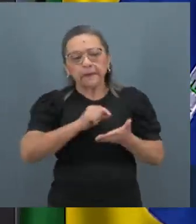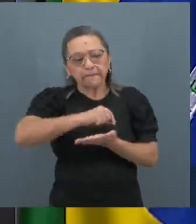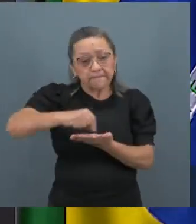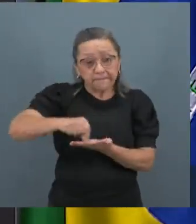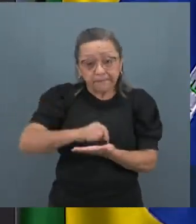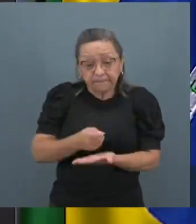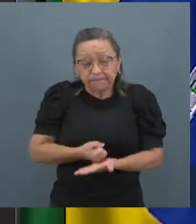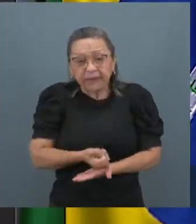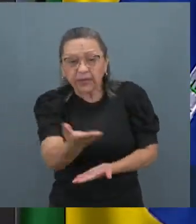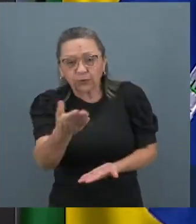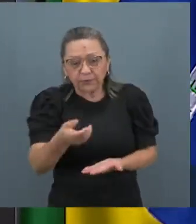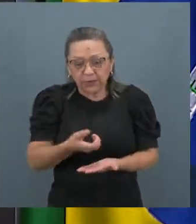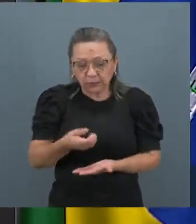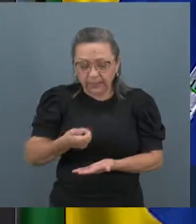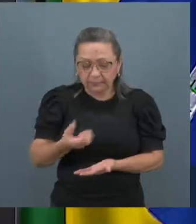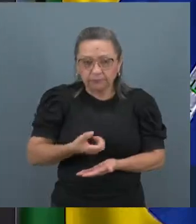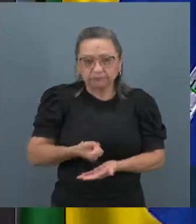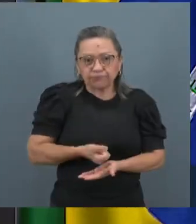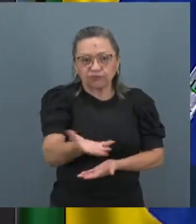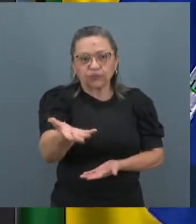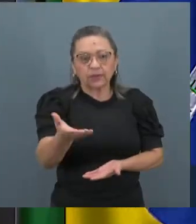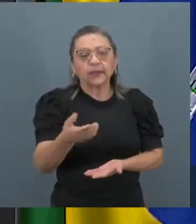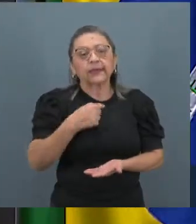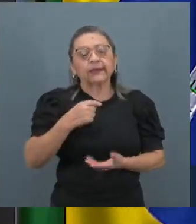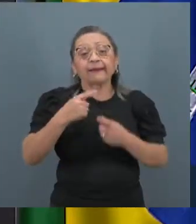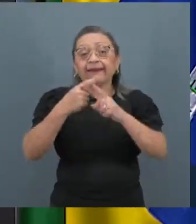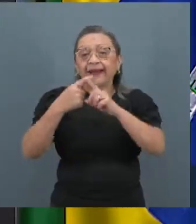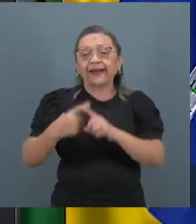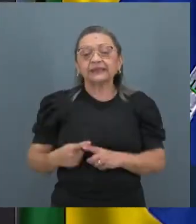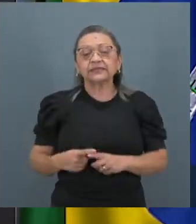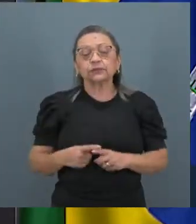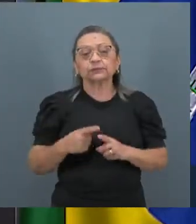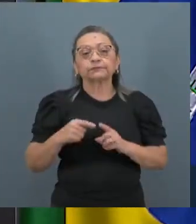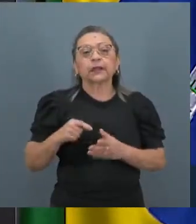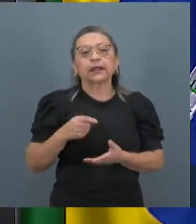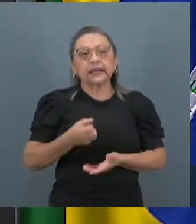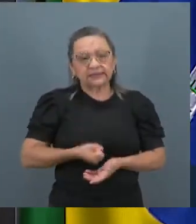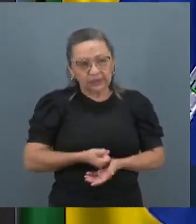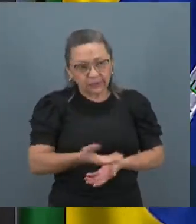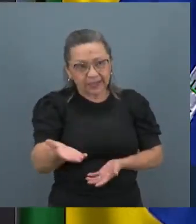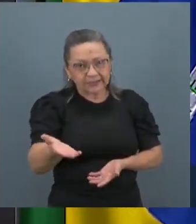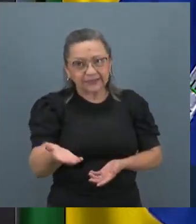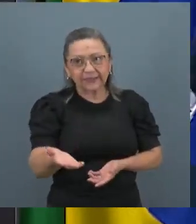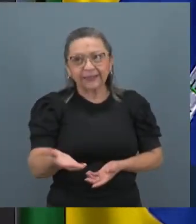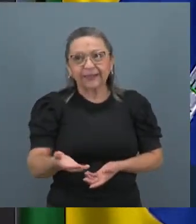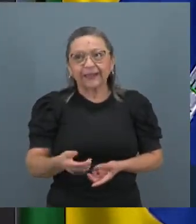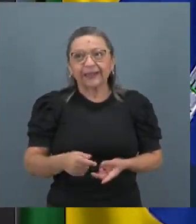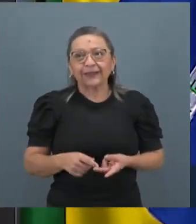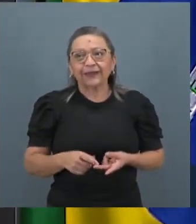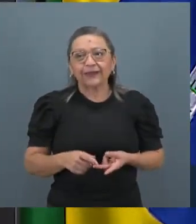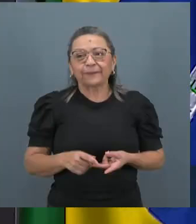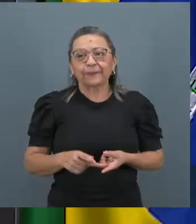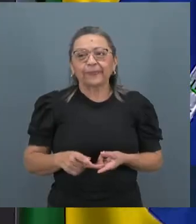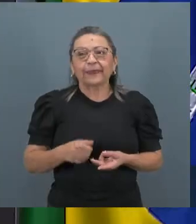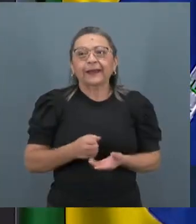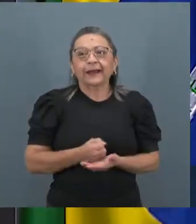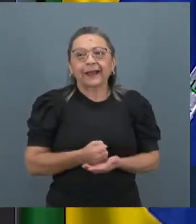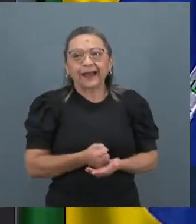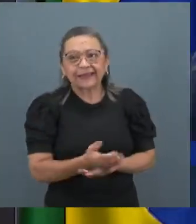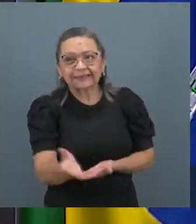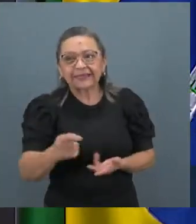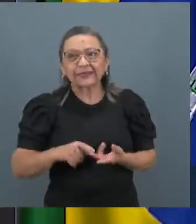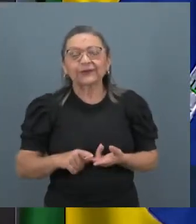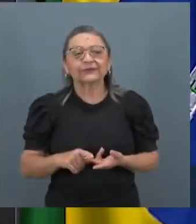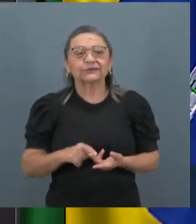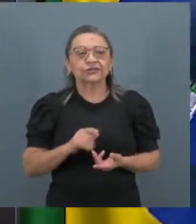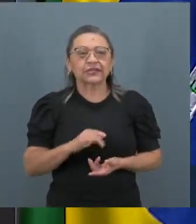seria diferente. Que história é essa? É muito mais destrutivo porque tem uma logística junto até para